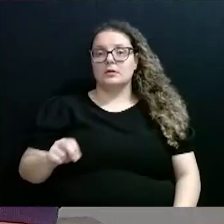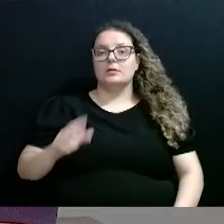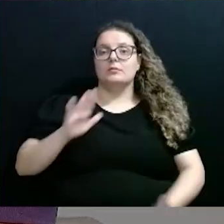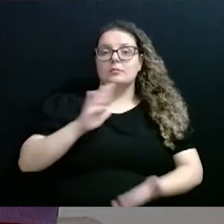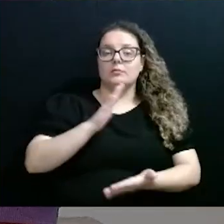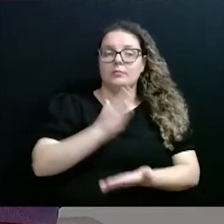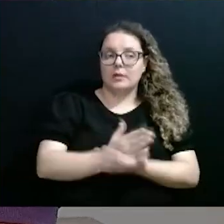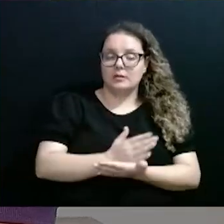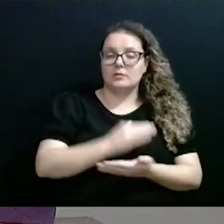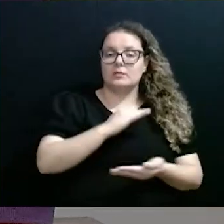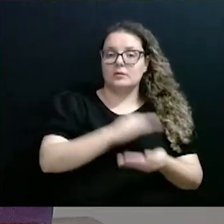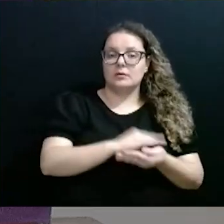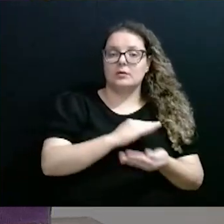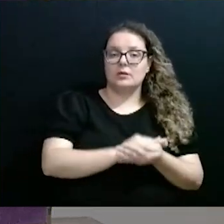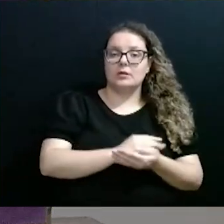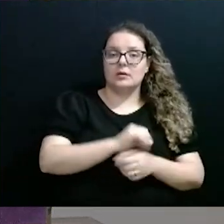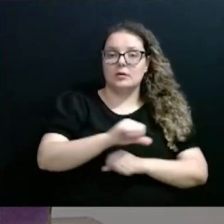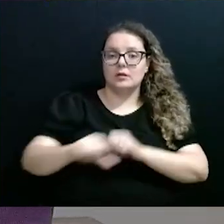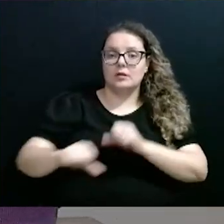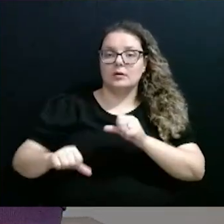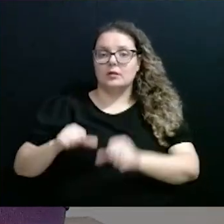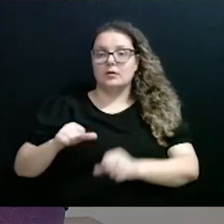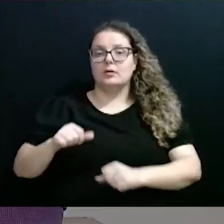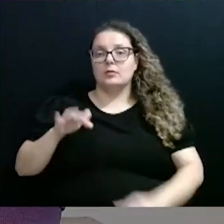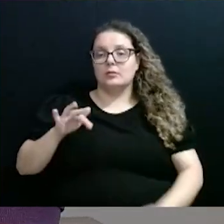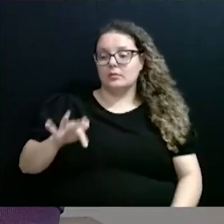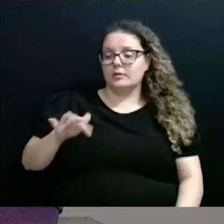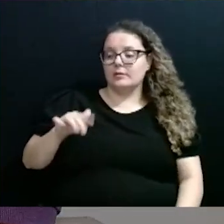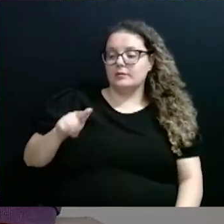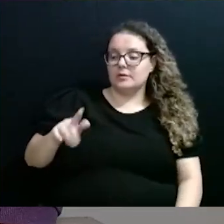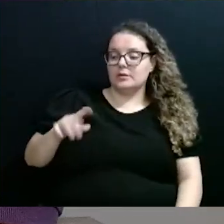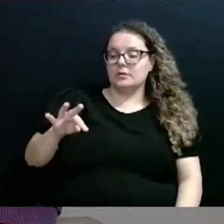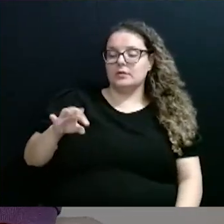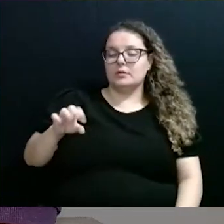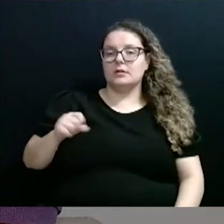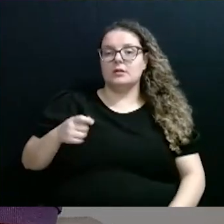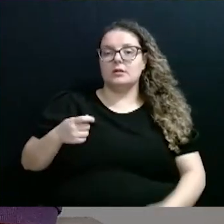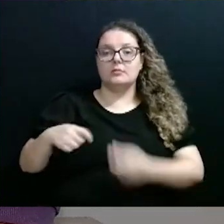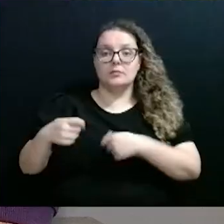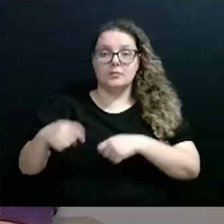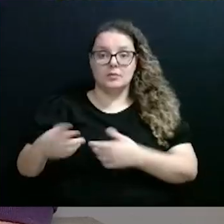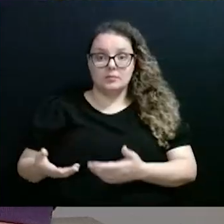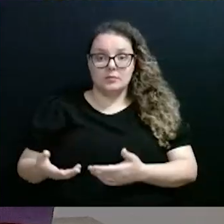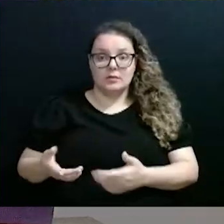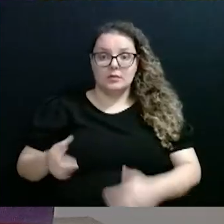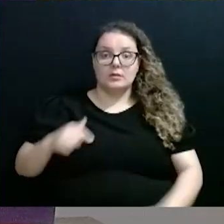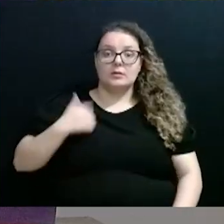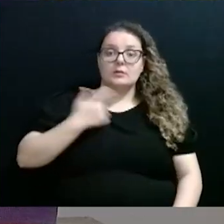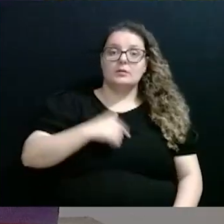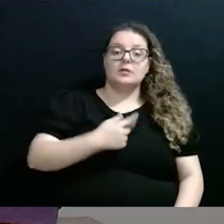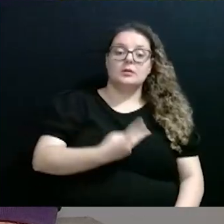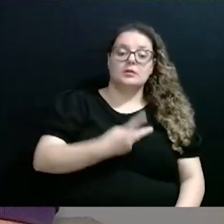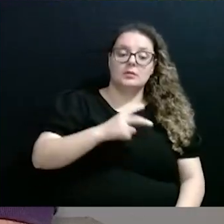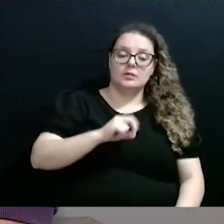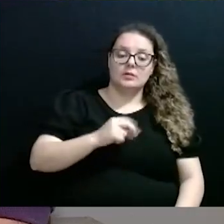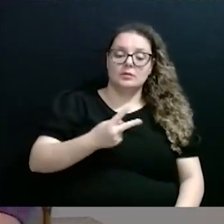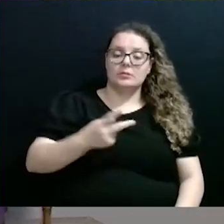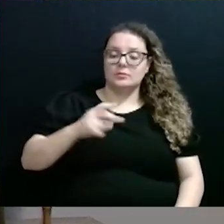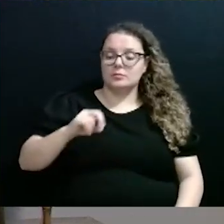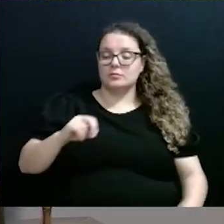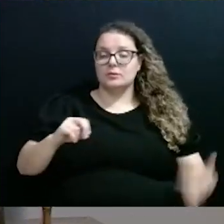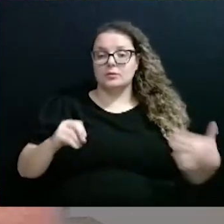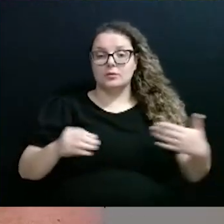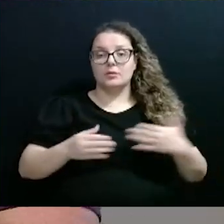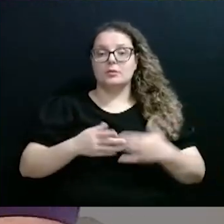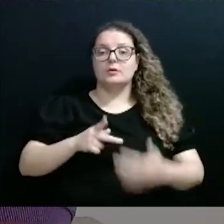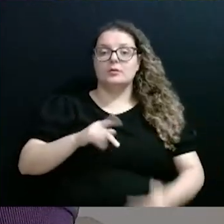ele passou a ser administrado pelo FGTS. Então, a gente tem desde 2020 o PIS/PASEP